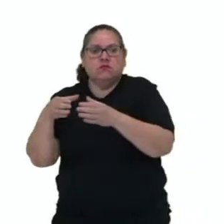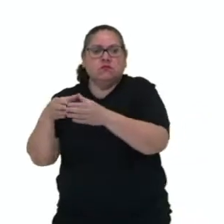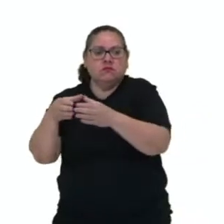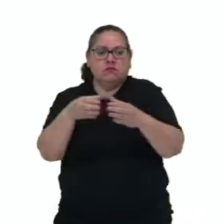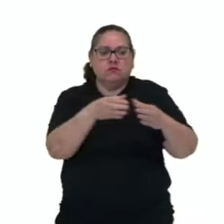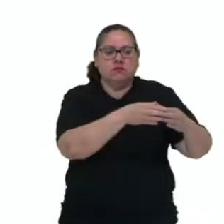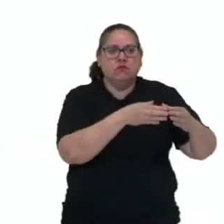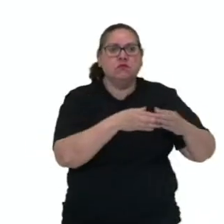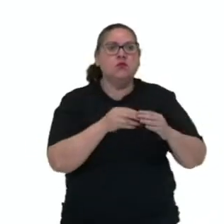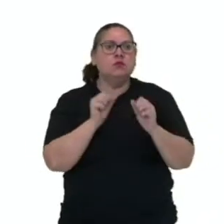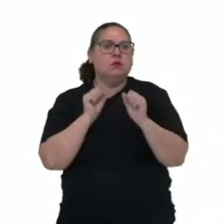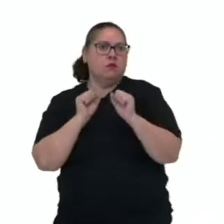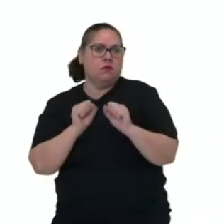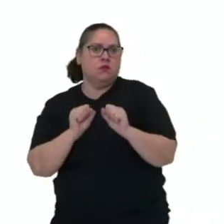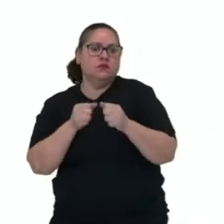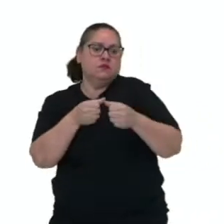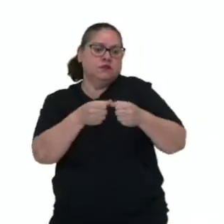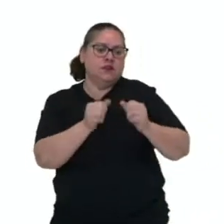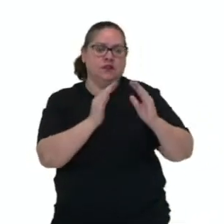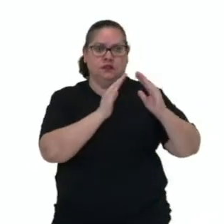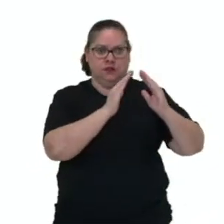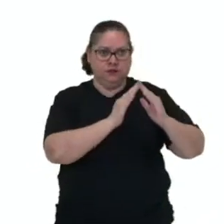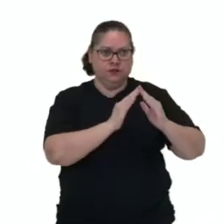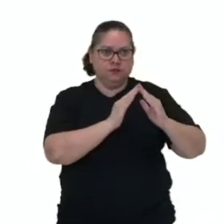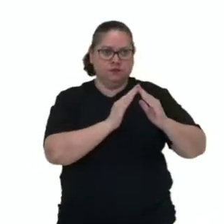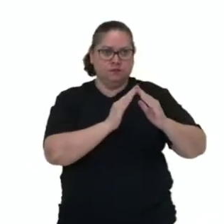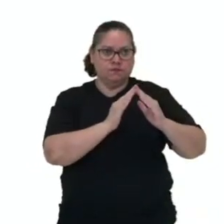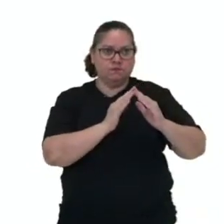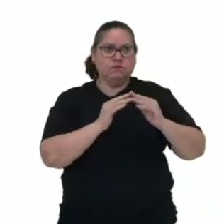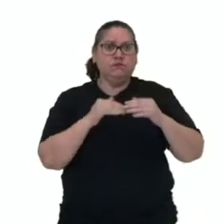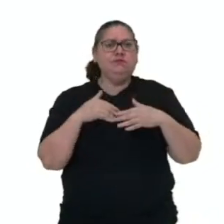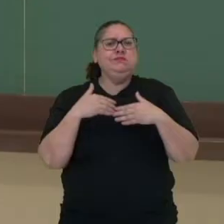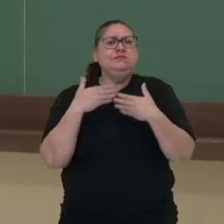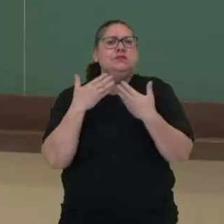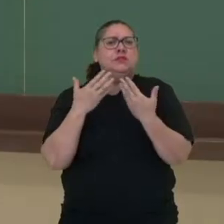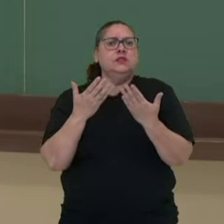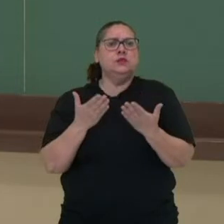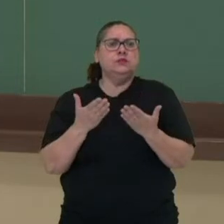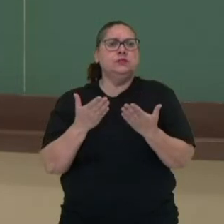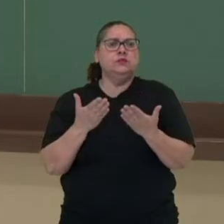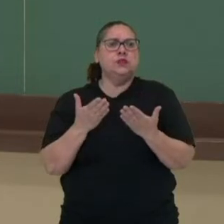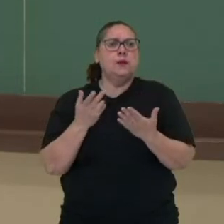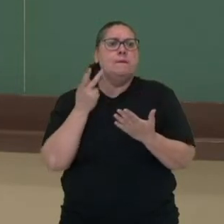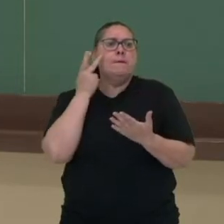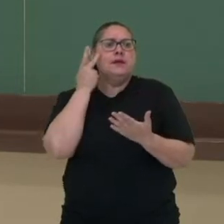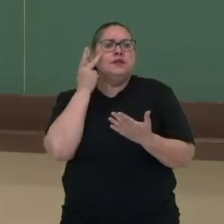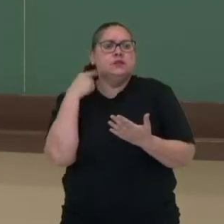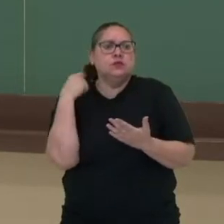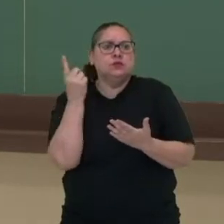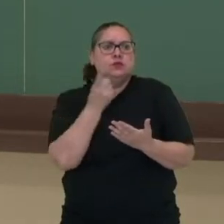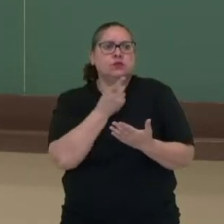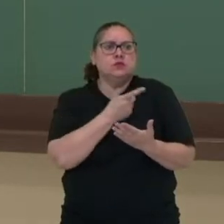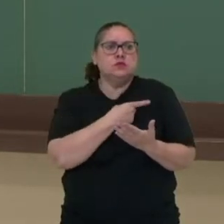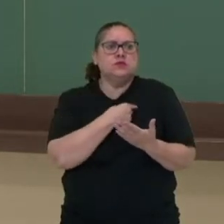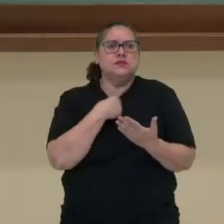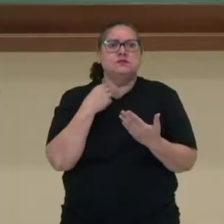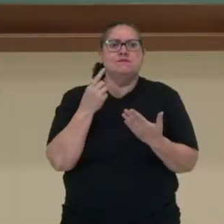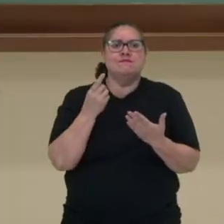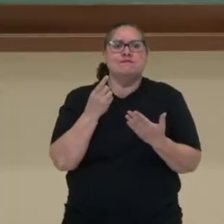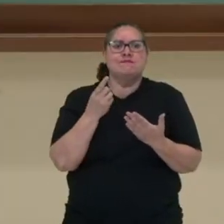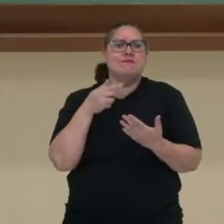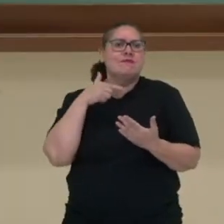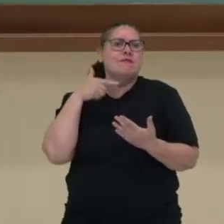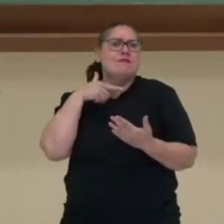quem pode ficar em casa. Então, para nós, em março